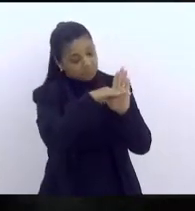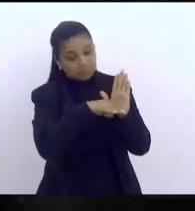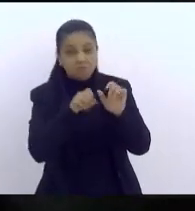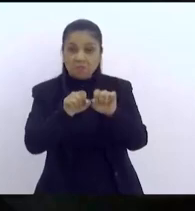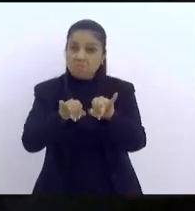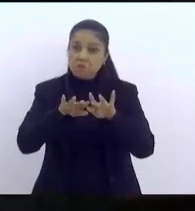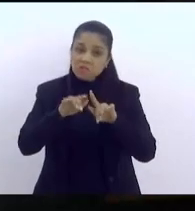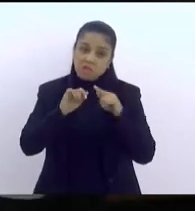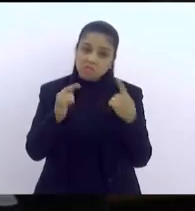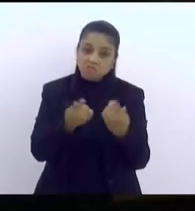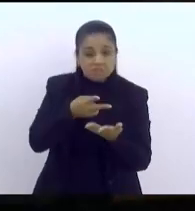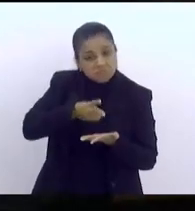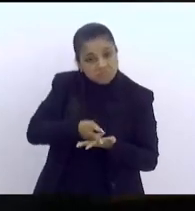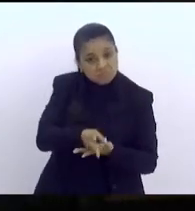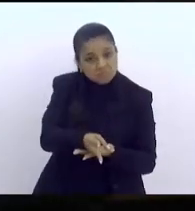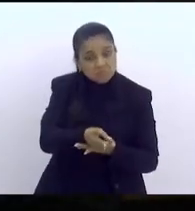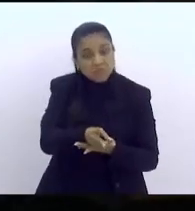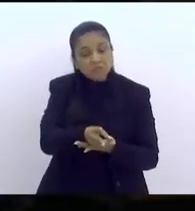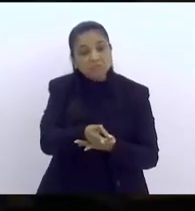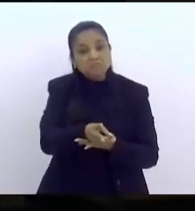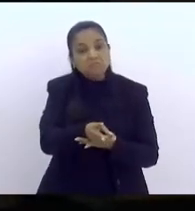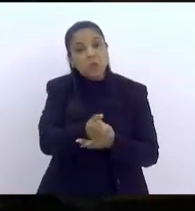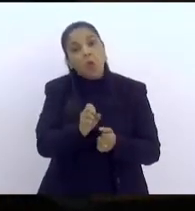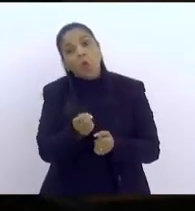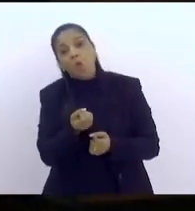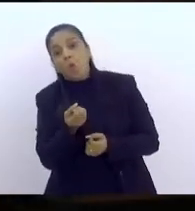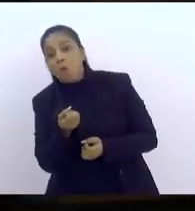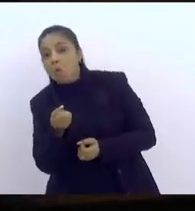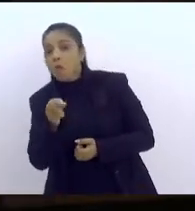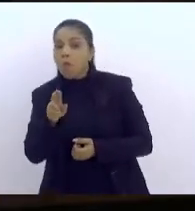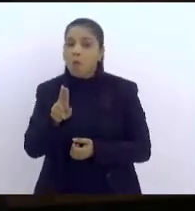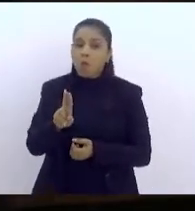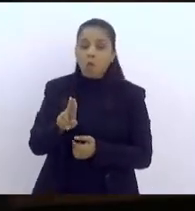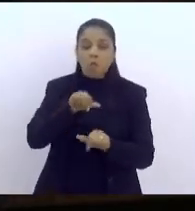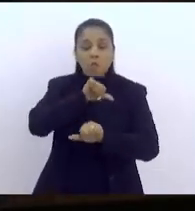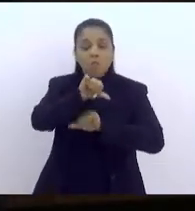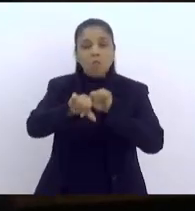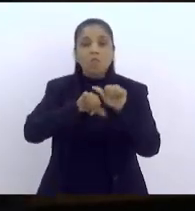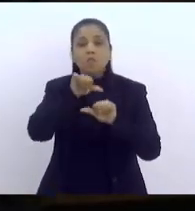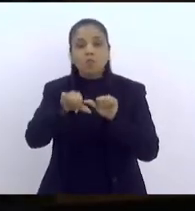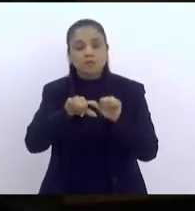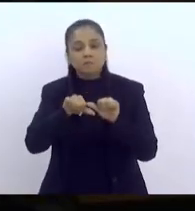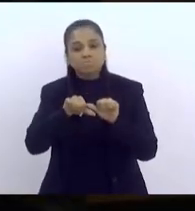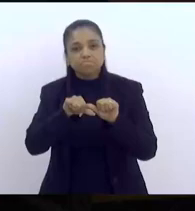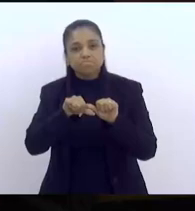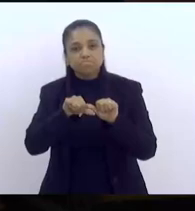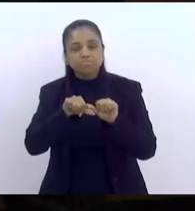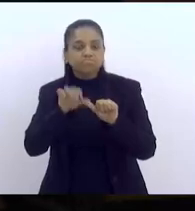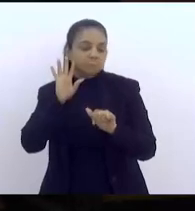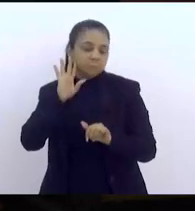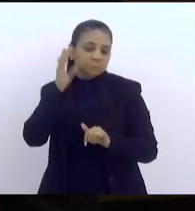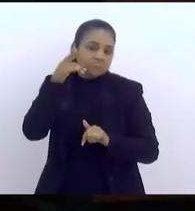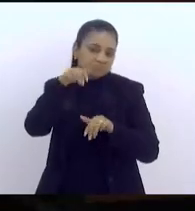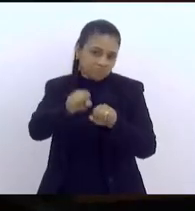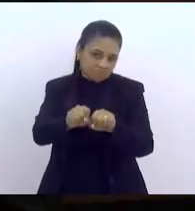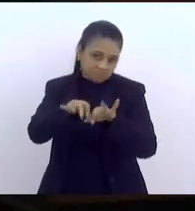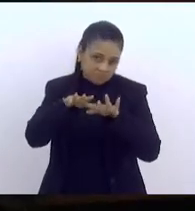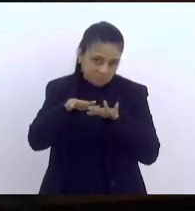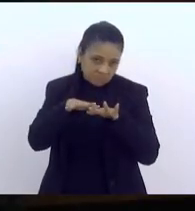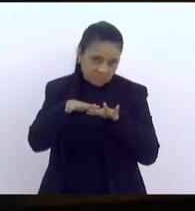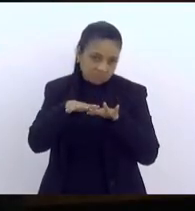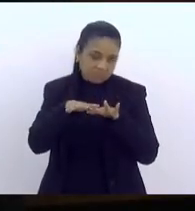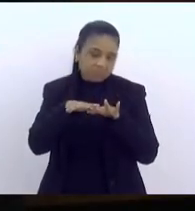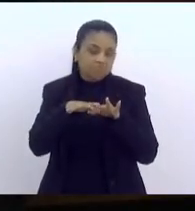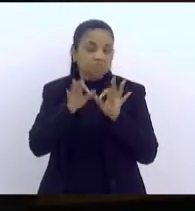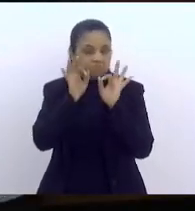se quer manter o que está ou quer mudar. O que o plenário decidir, decidido